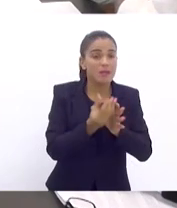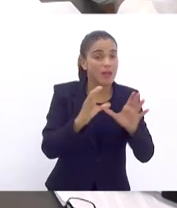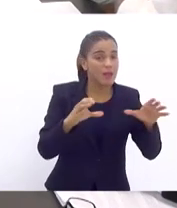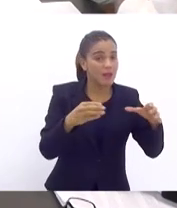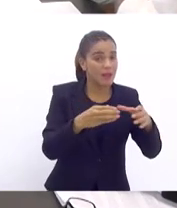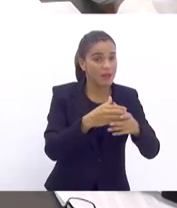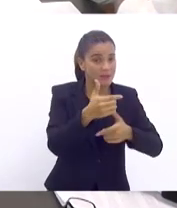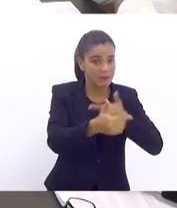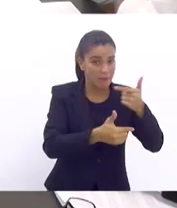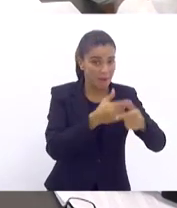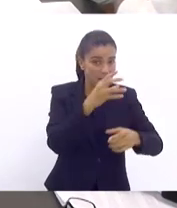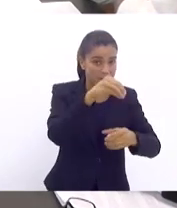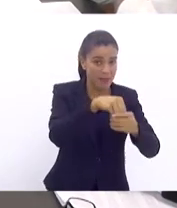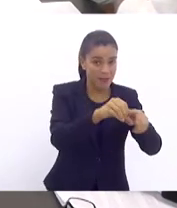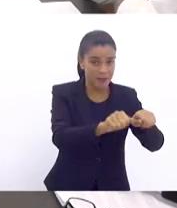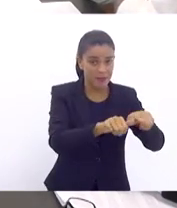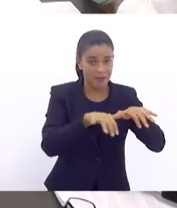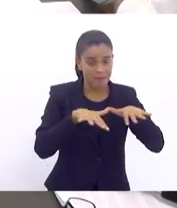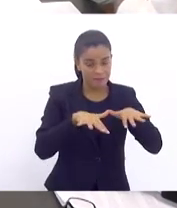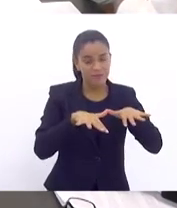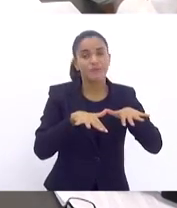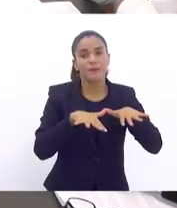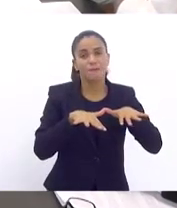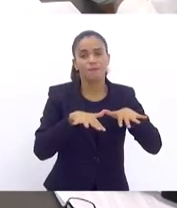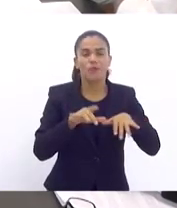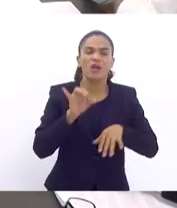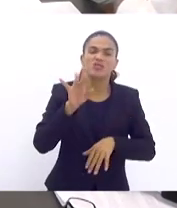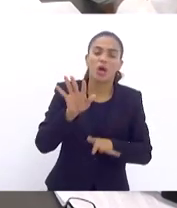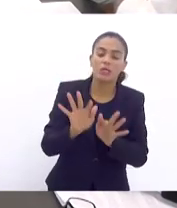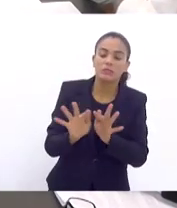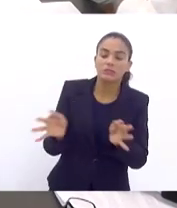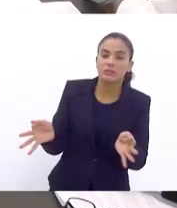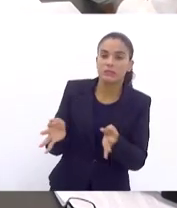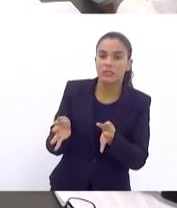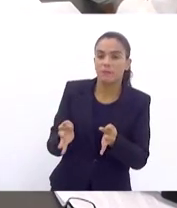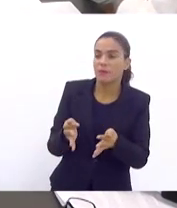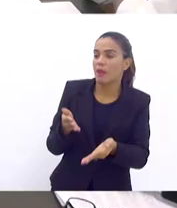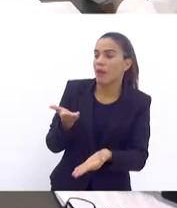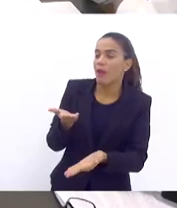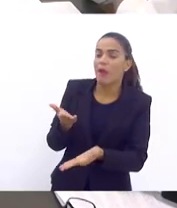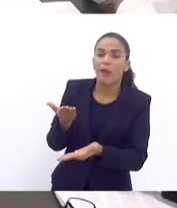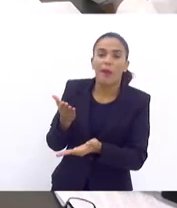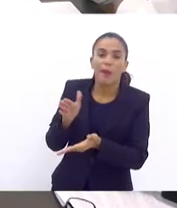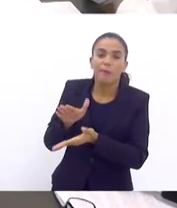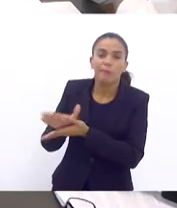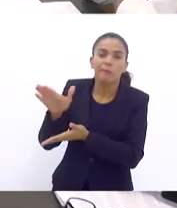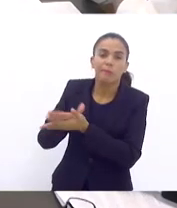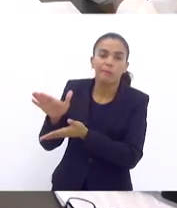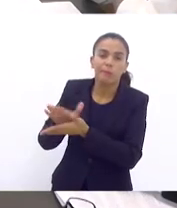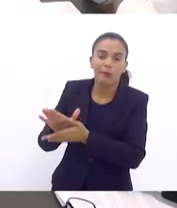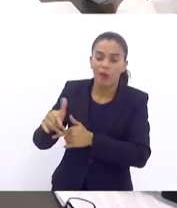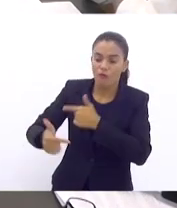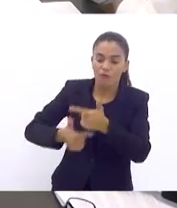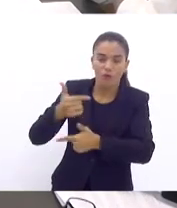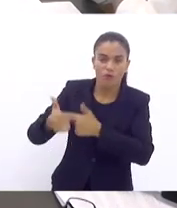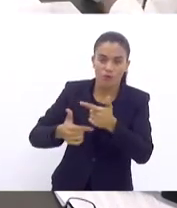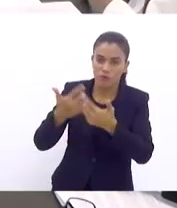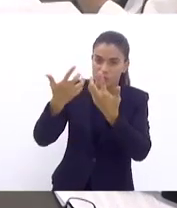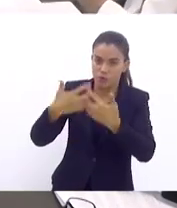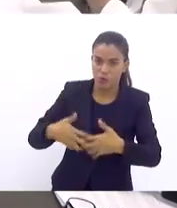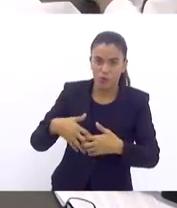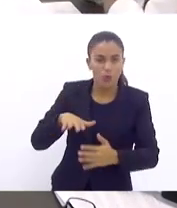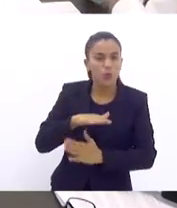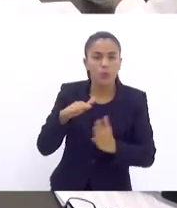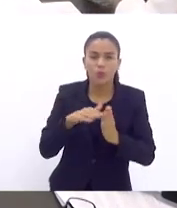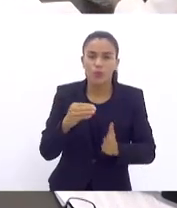que foi inclusive o objeto discussão aqui não é o simples fato de protocolar uma frente que a frente está funcionando ela precisa como tudo na vida